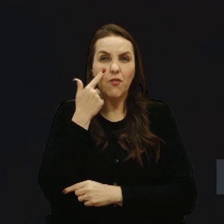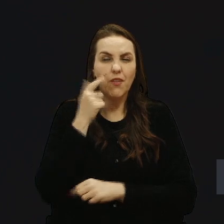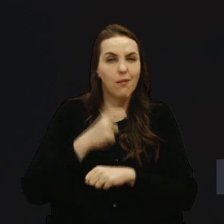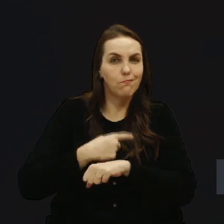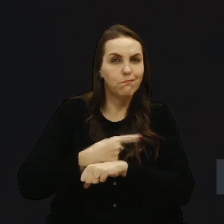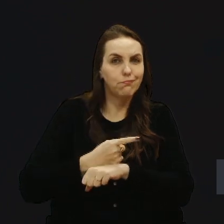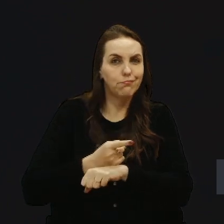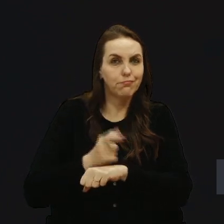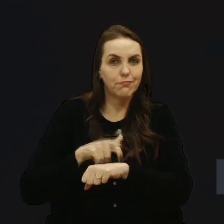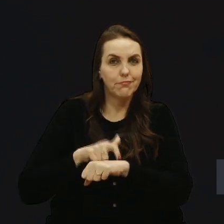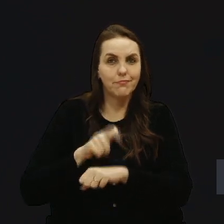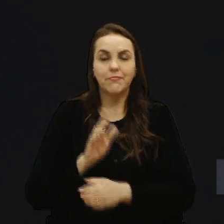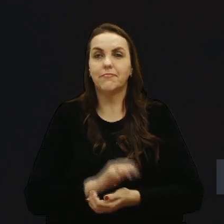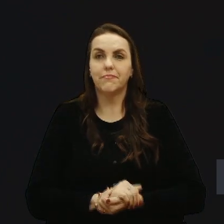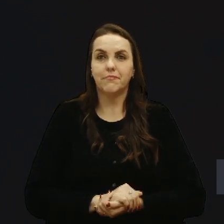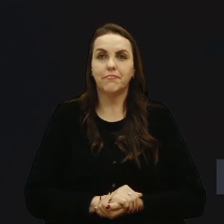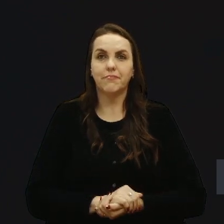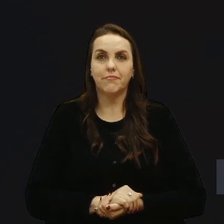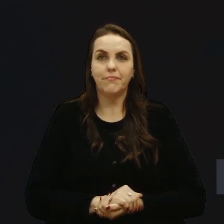cronômetro do tempo.